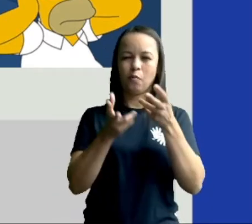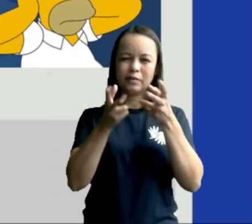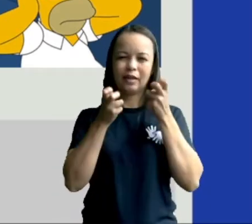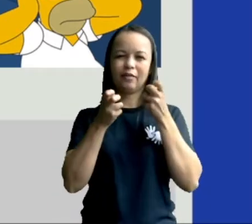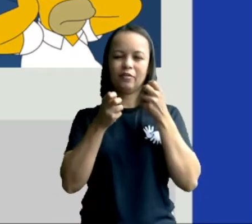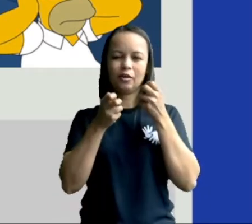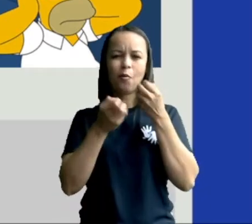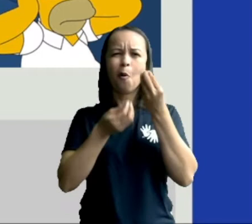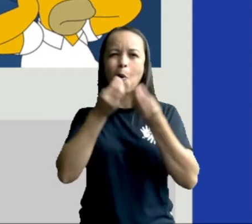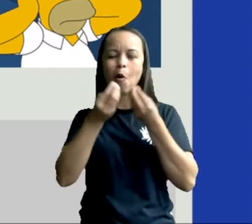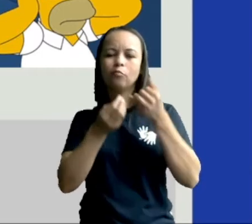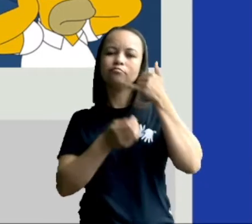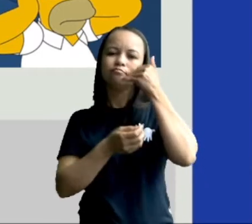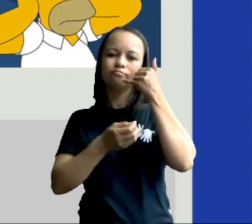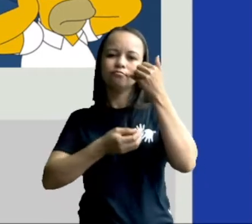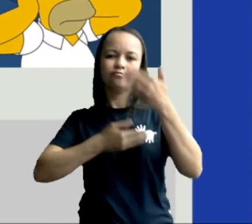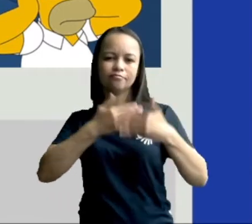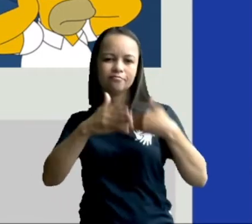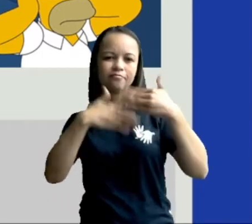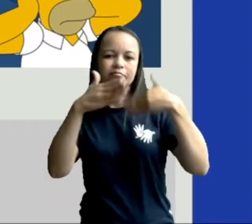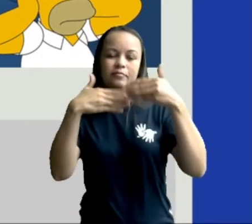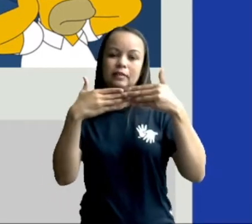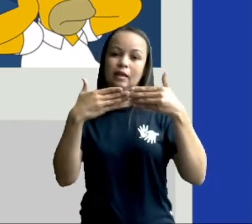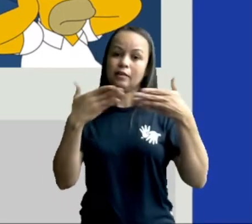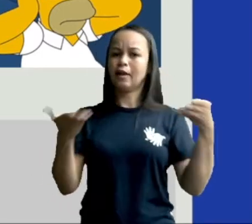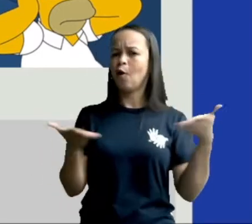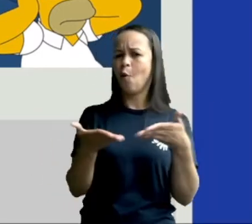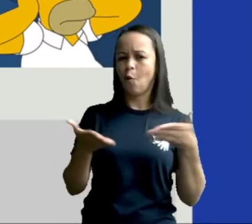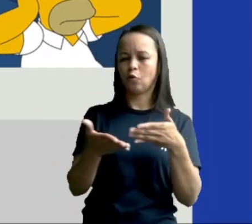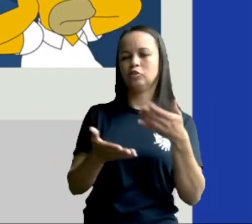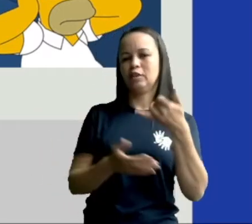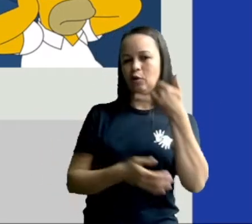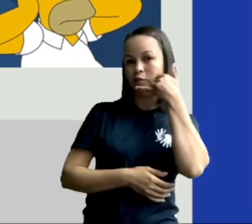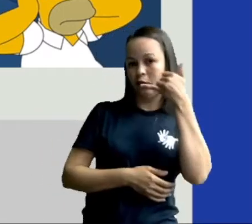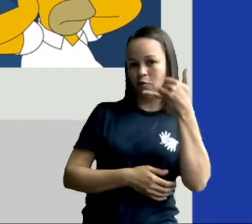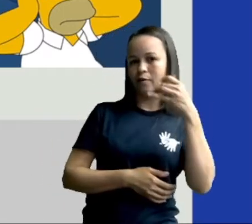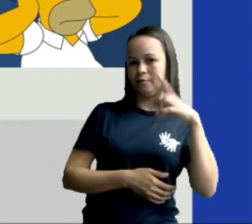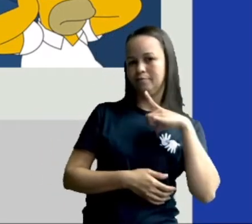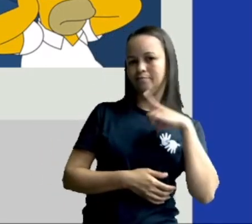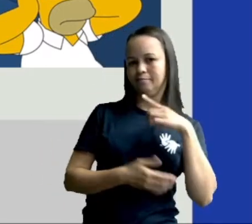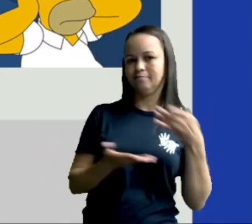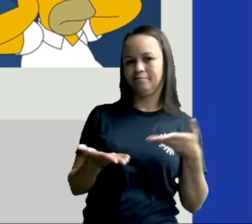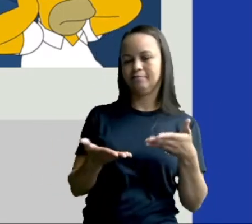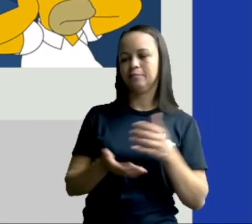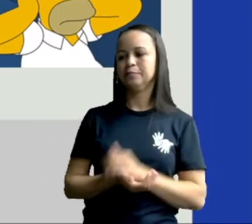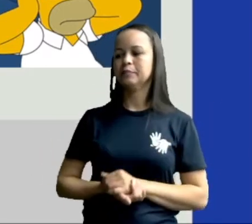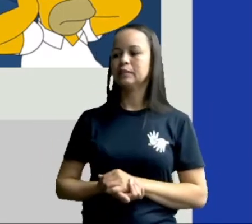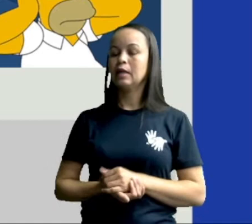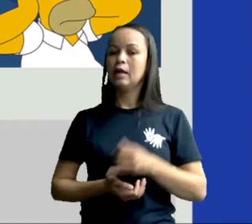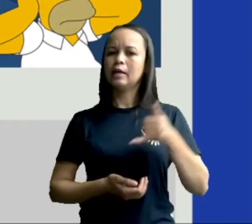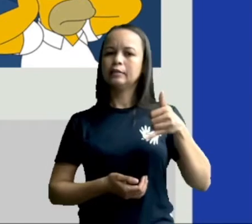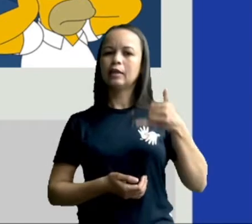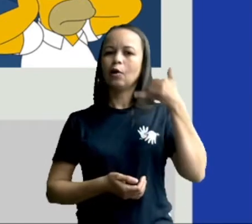minha gente. Até a gente ter os tempos modernos, o celular que a gente tem, né? Olha só. Ele era naquela primeira